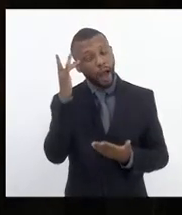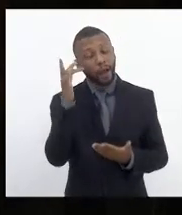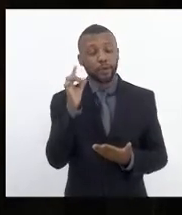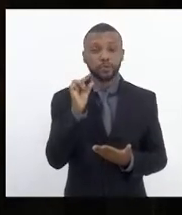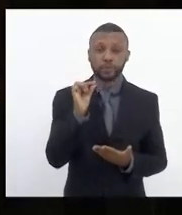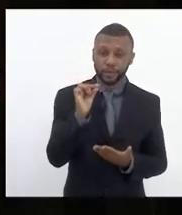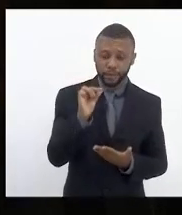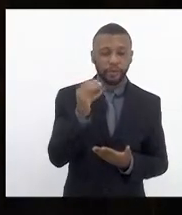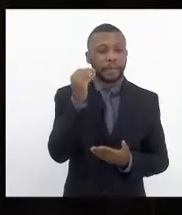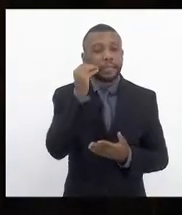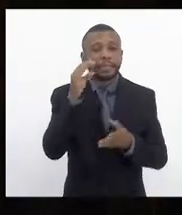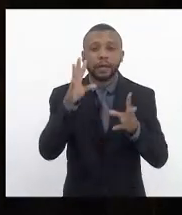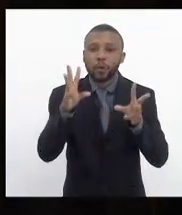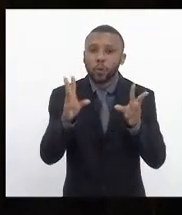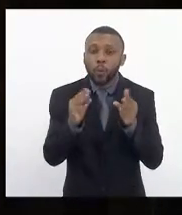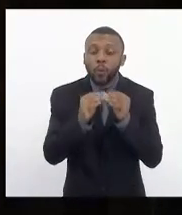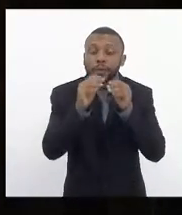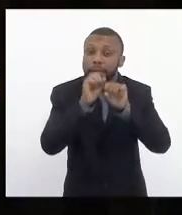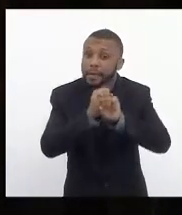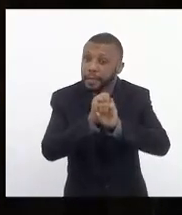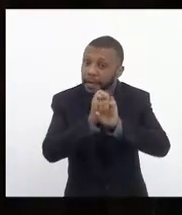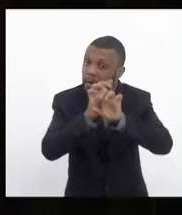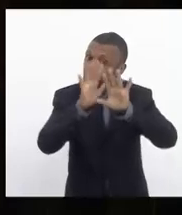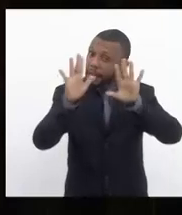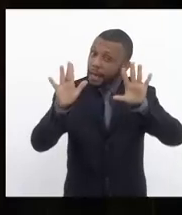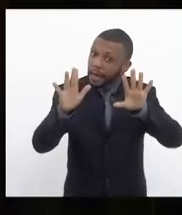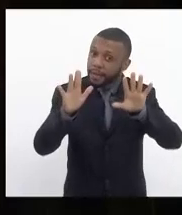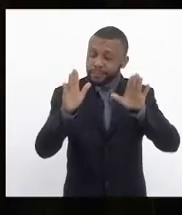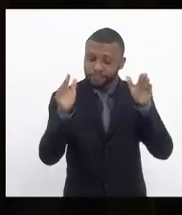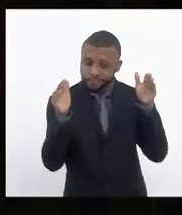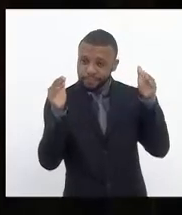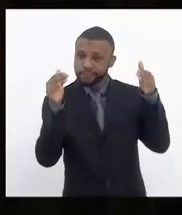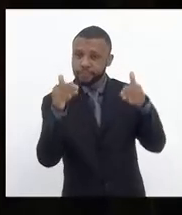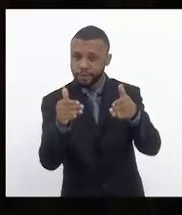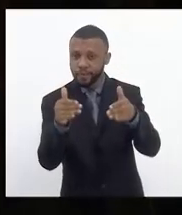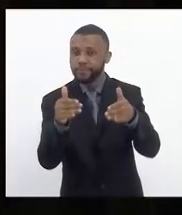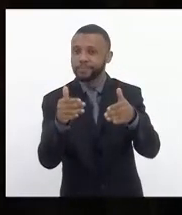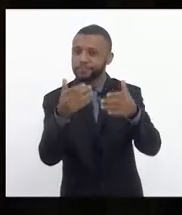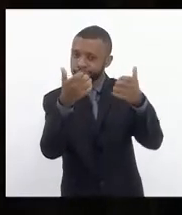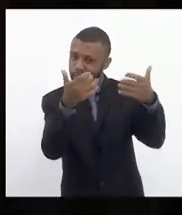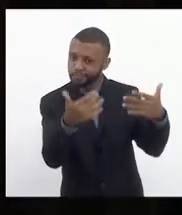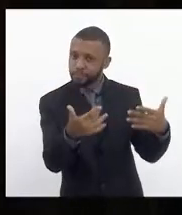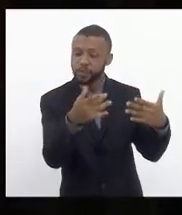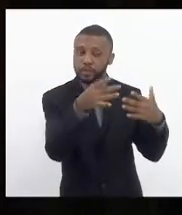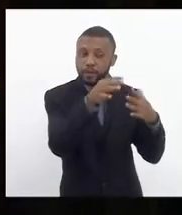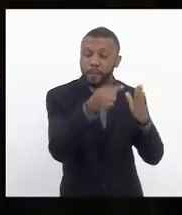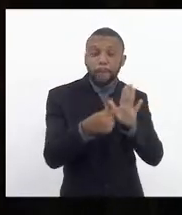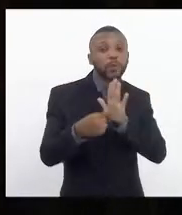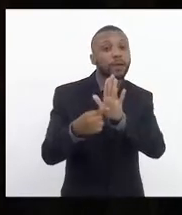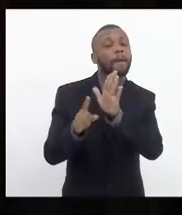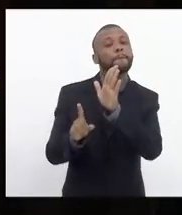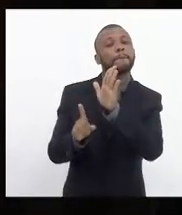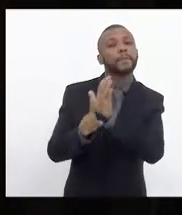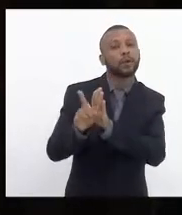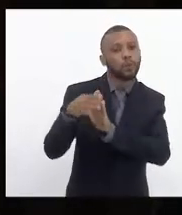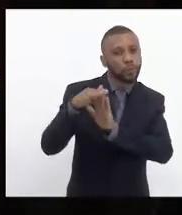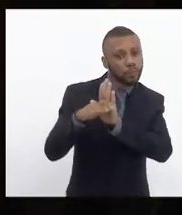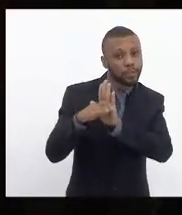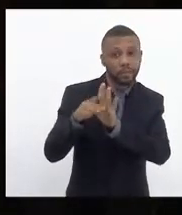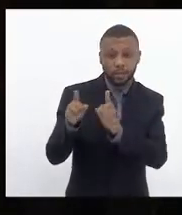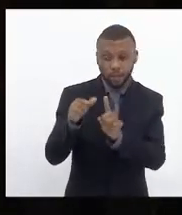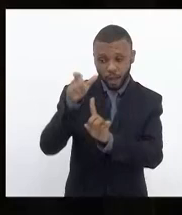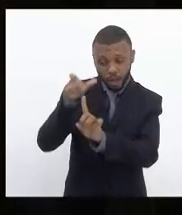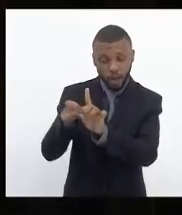vou tentar aqui ser pedagógica e didática e trazer perguntas ao secretário Mário Rocha já te